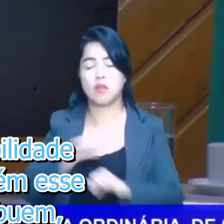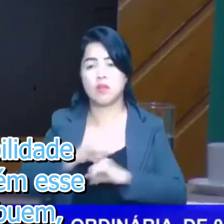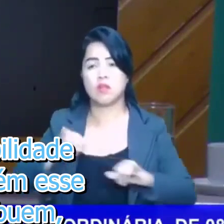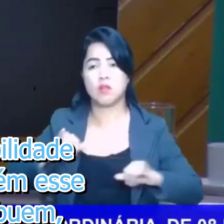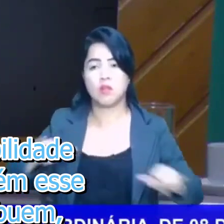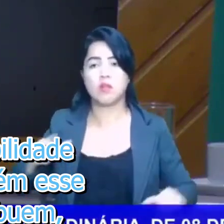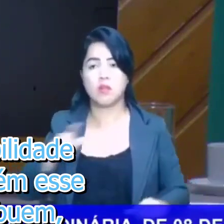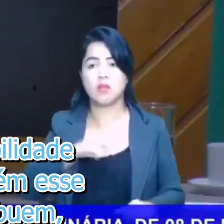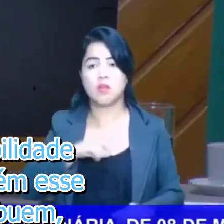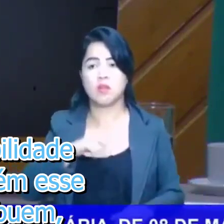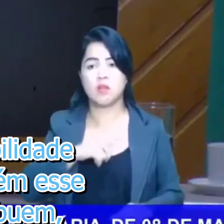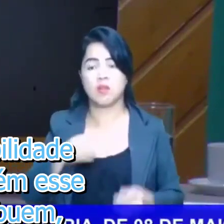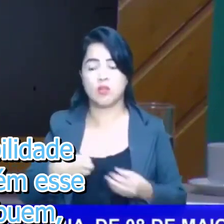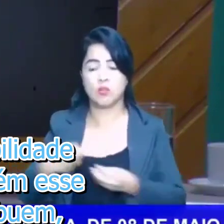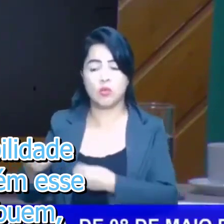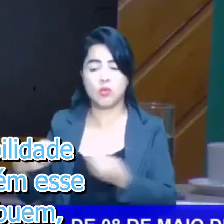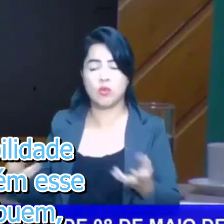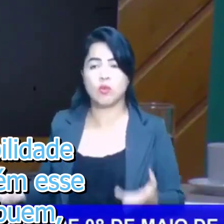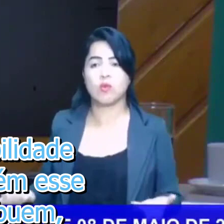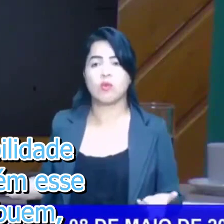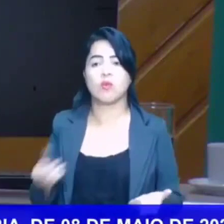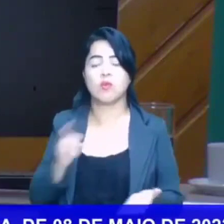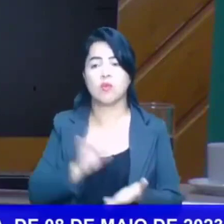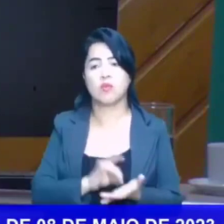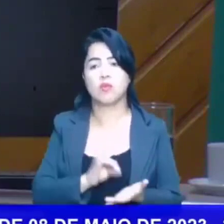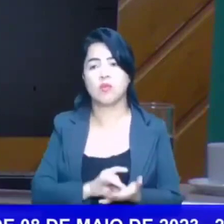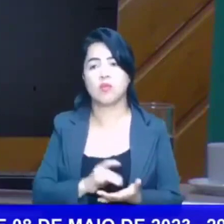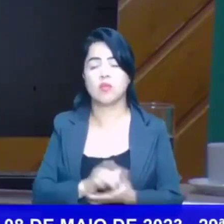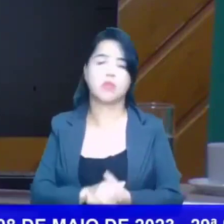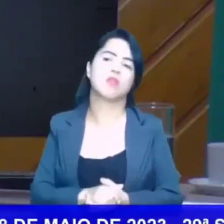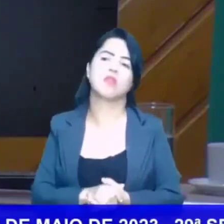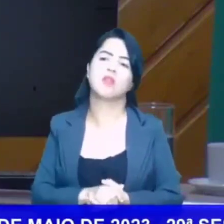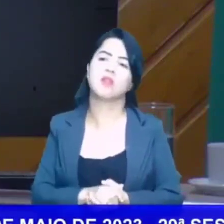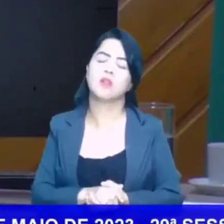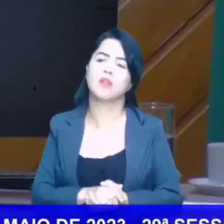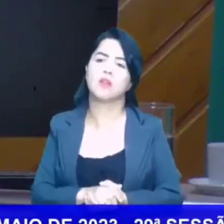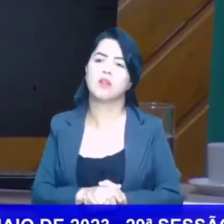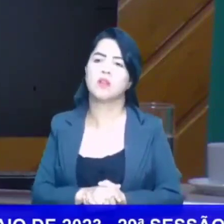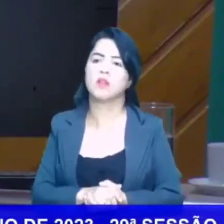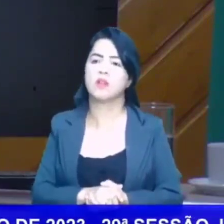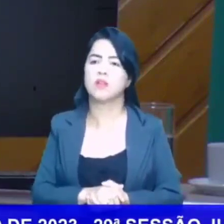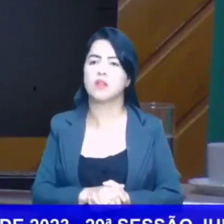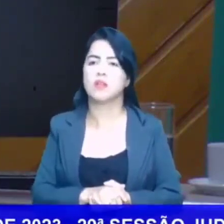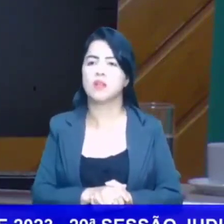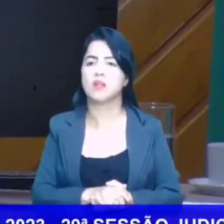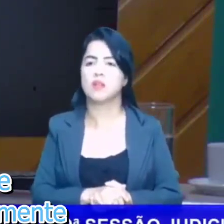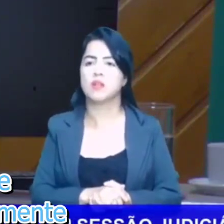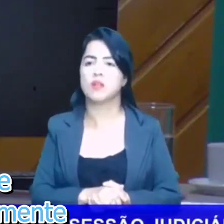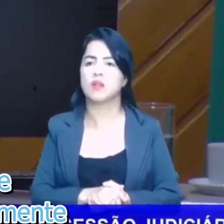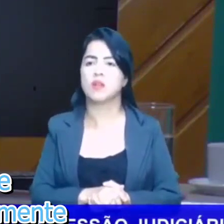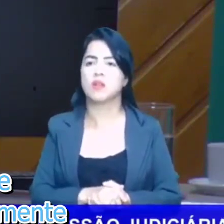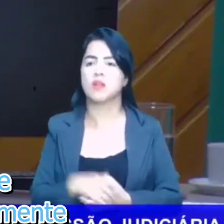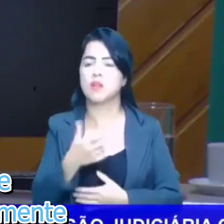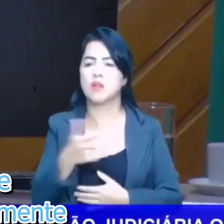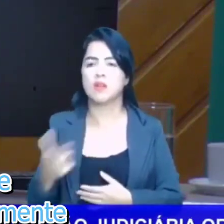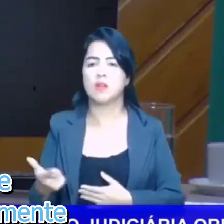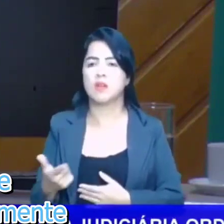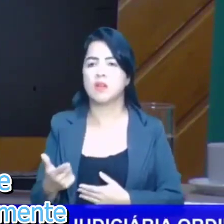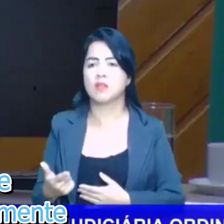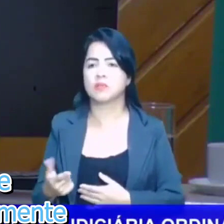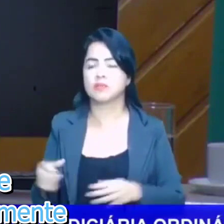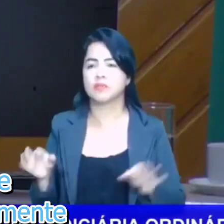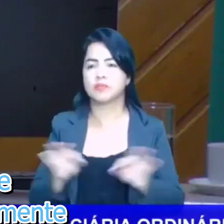campanha e que, eventualmente, a distribuem, ou distribuem o material de campanha. E não há, como